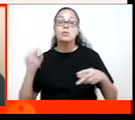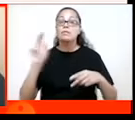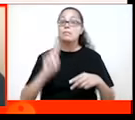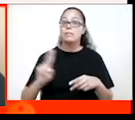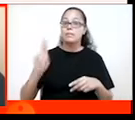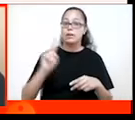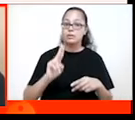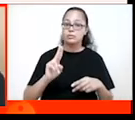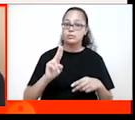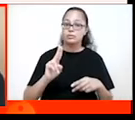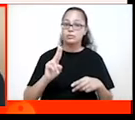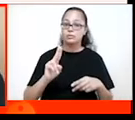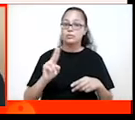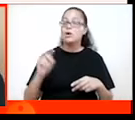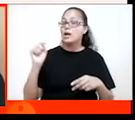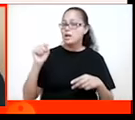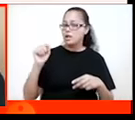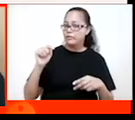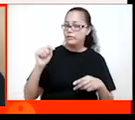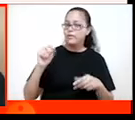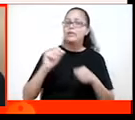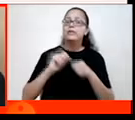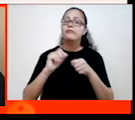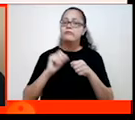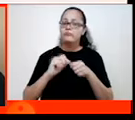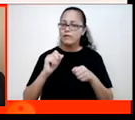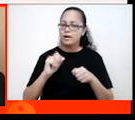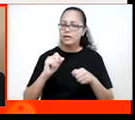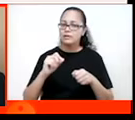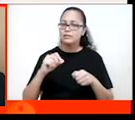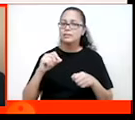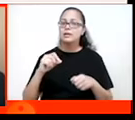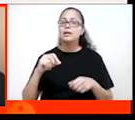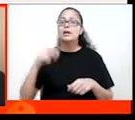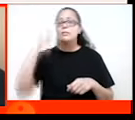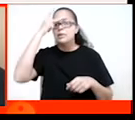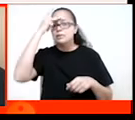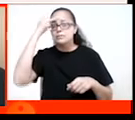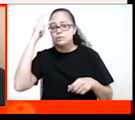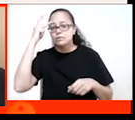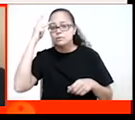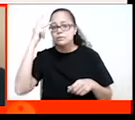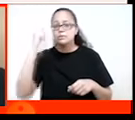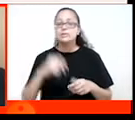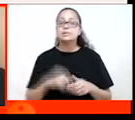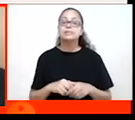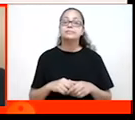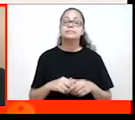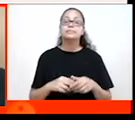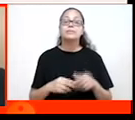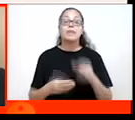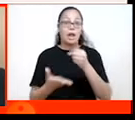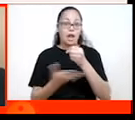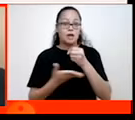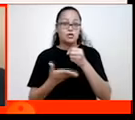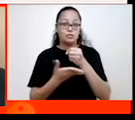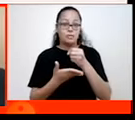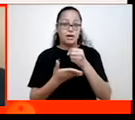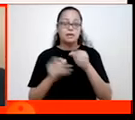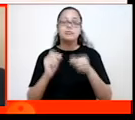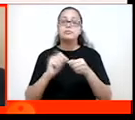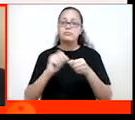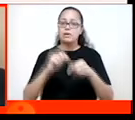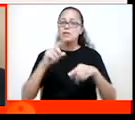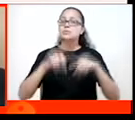de consumo produz para o mercado consumidor, né, que são os produtos que chegam até a gente. A gente tem um exemplo aqui, ó. A indústria de base ela produz